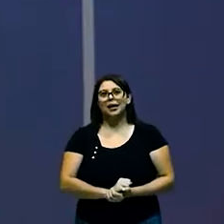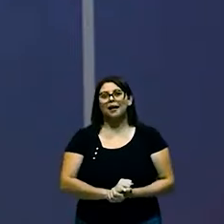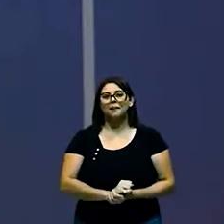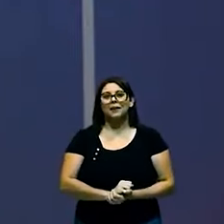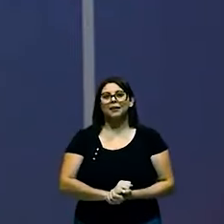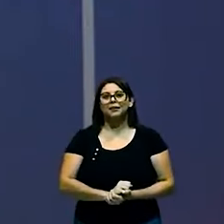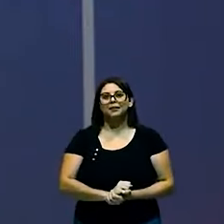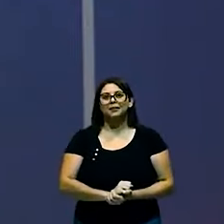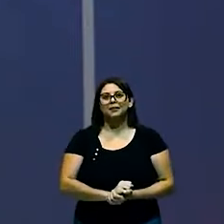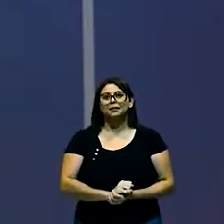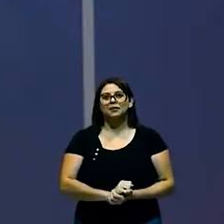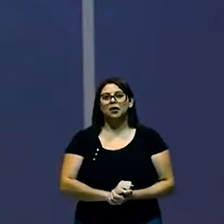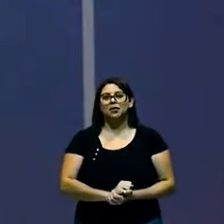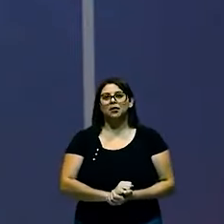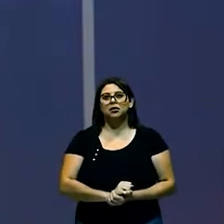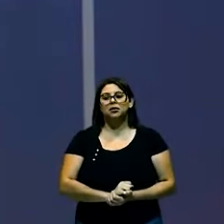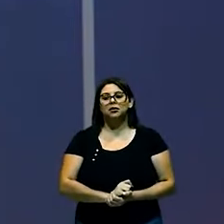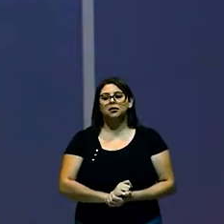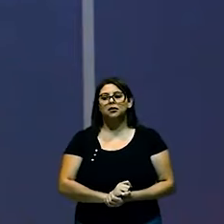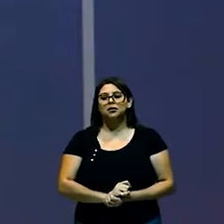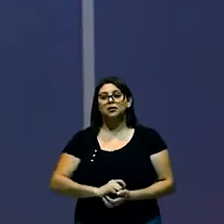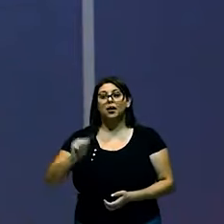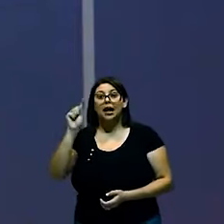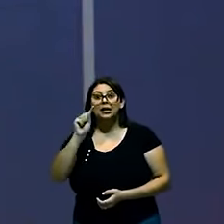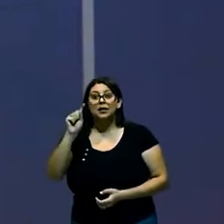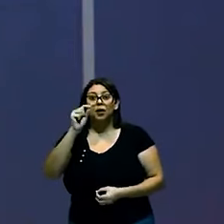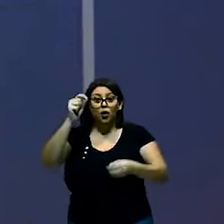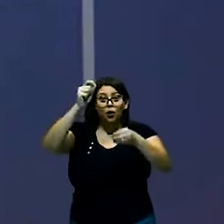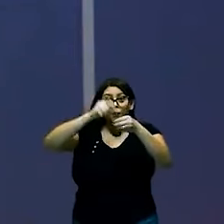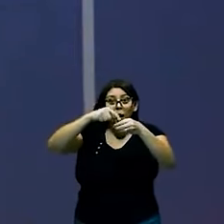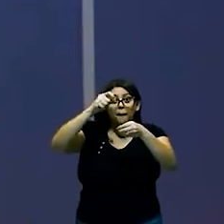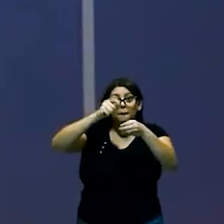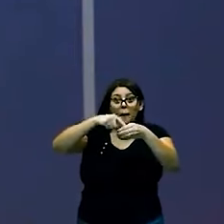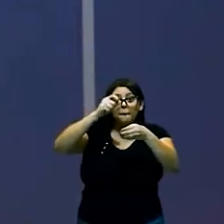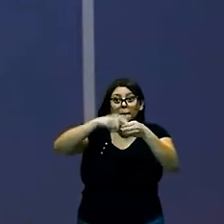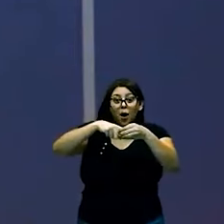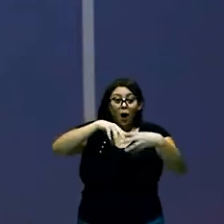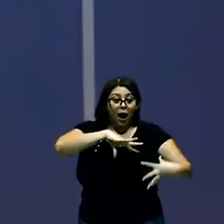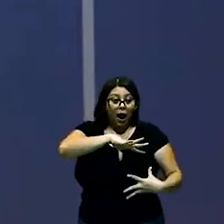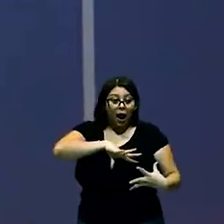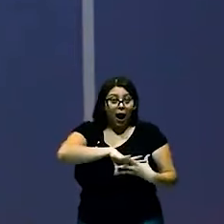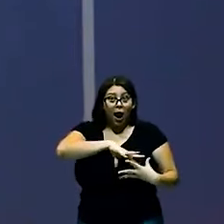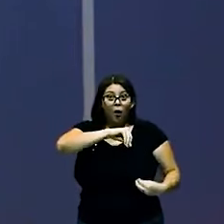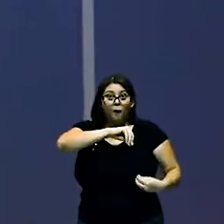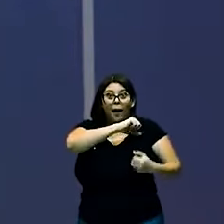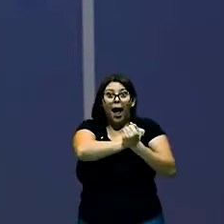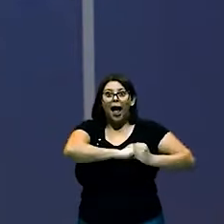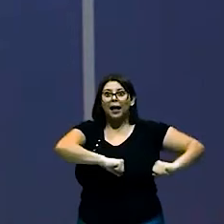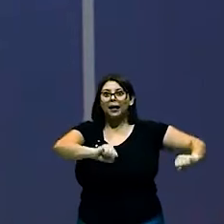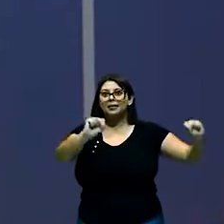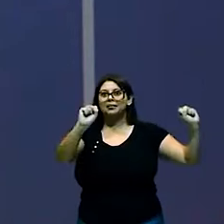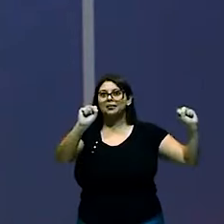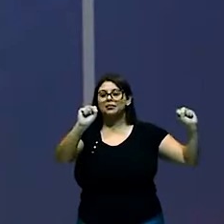assim que a moeda tilinta no cofre, a alma é liberada do purgatório. A hora que você jogar a moedinha aqui, ela barulhinho lá,